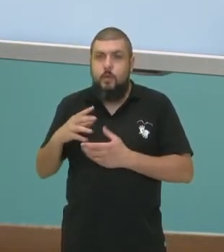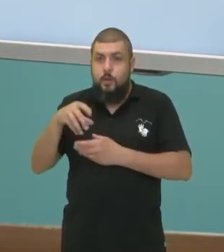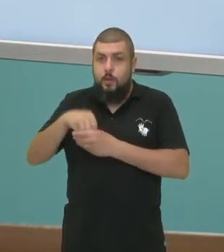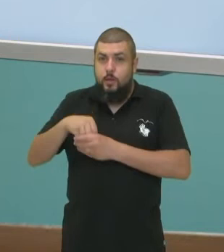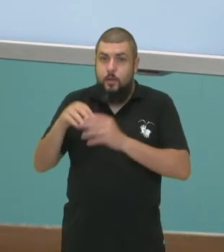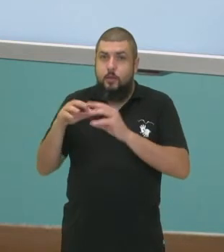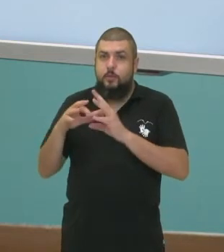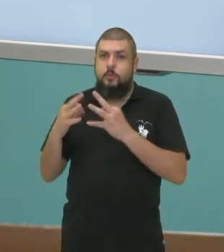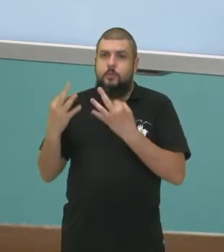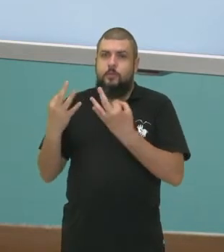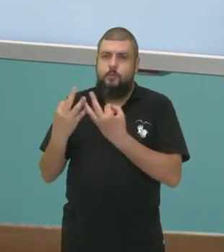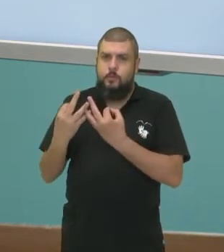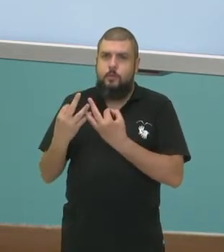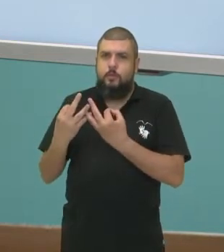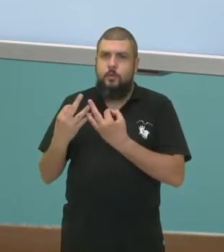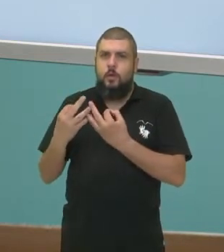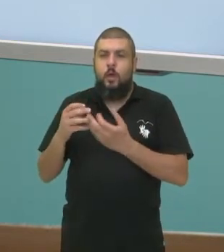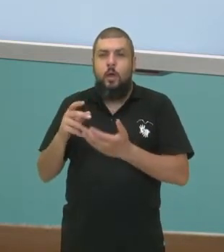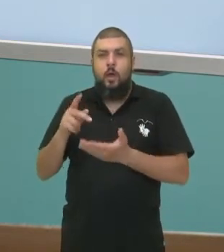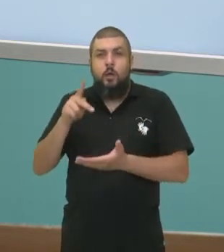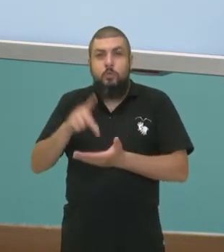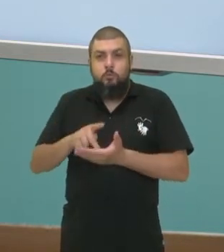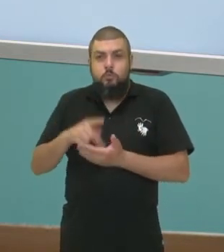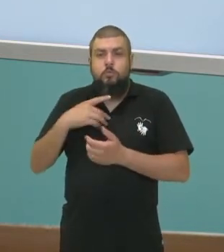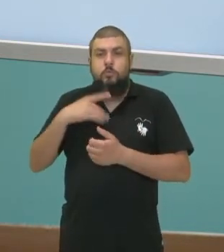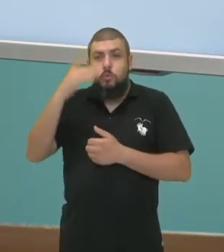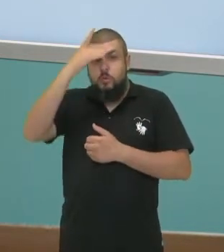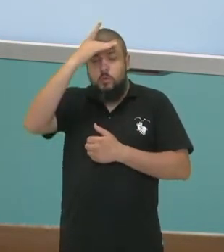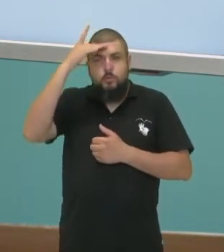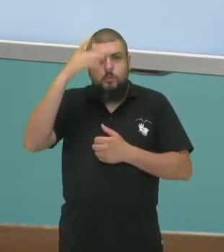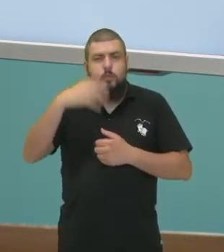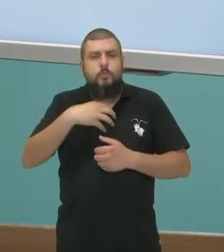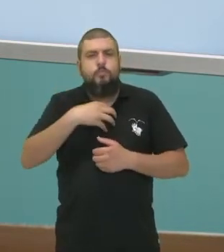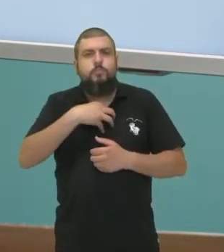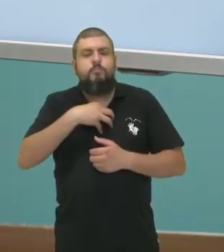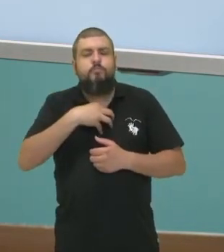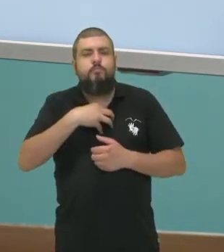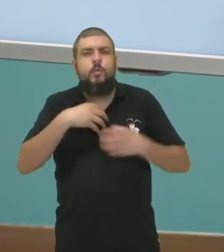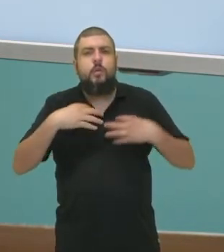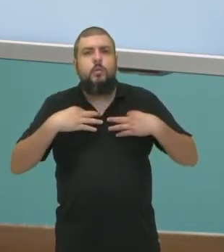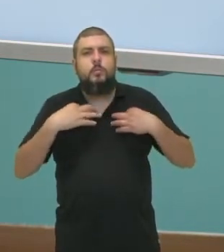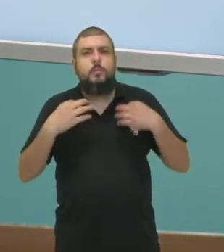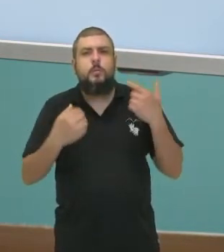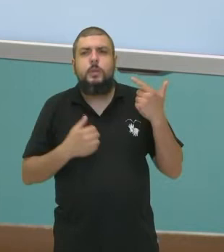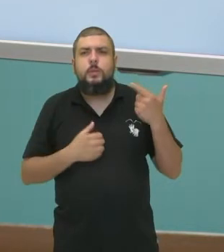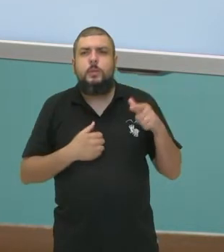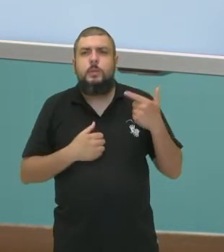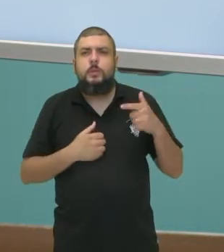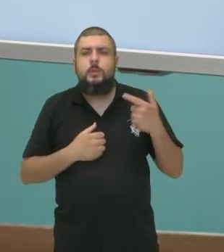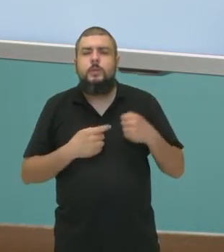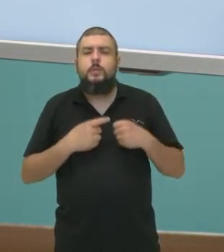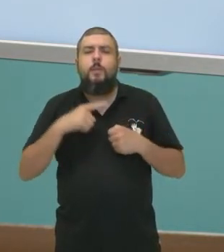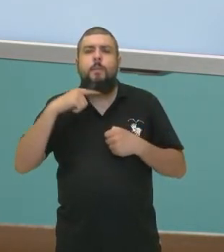família. Só pelo fato da pessoa saber que não vai ter aquela roupa, mas, em contrapartida, que existe alguns amigos que